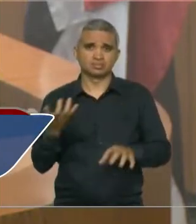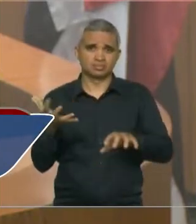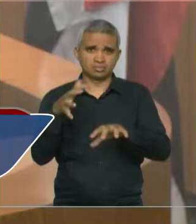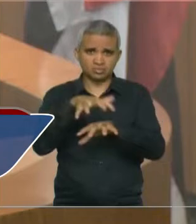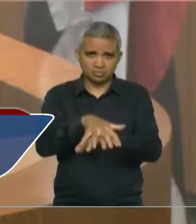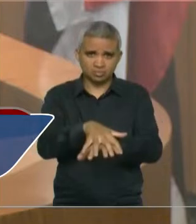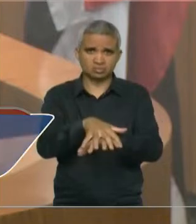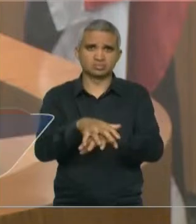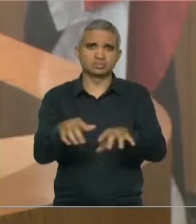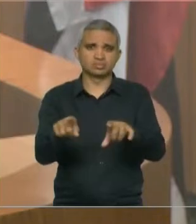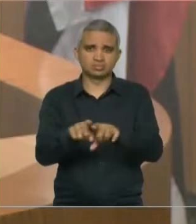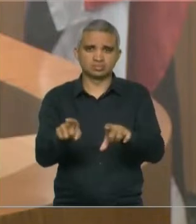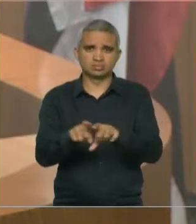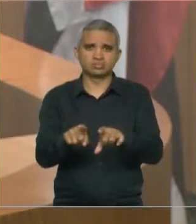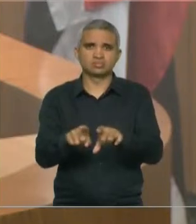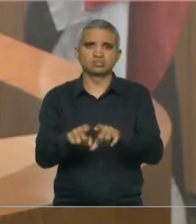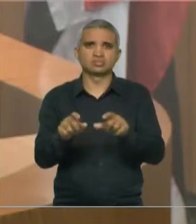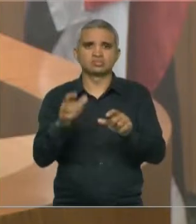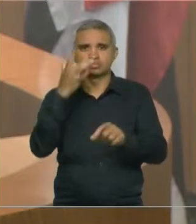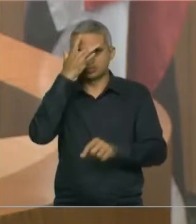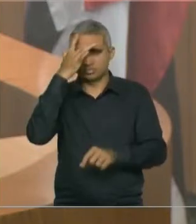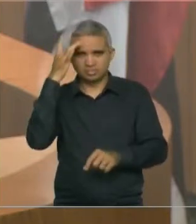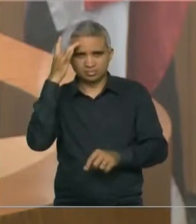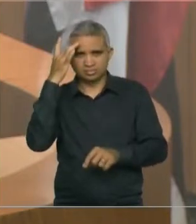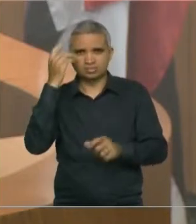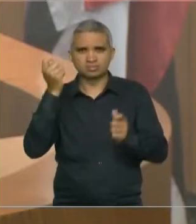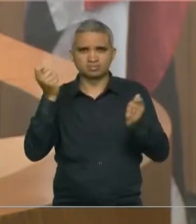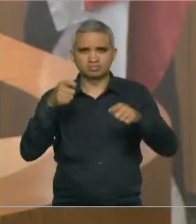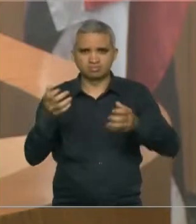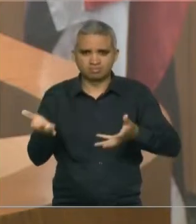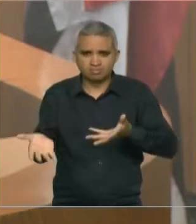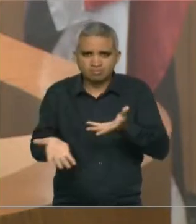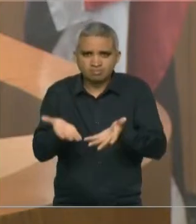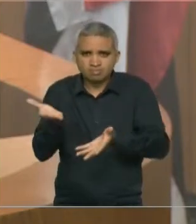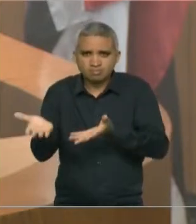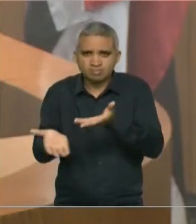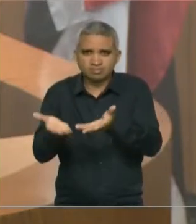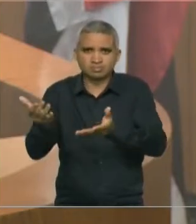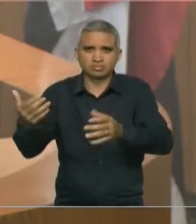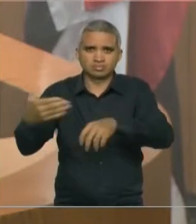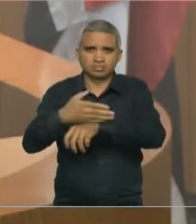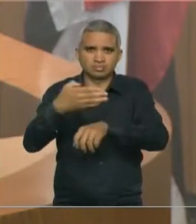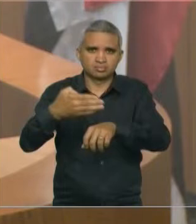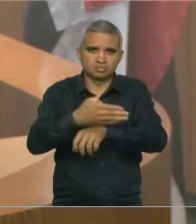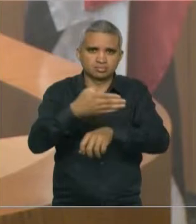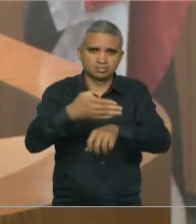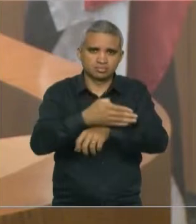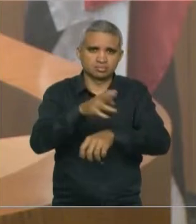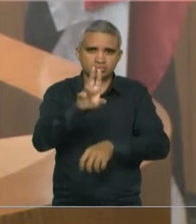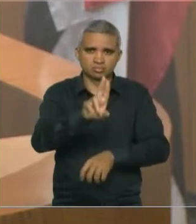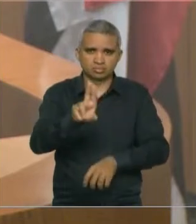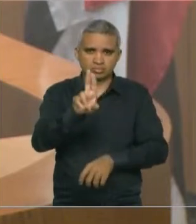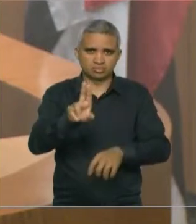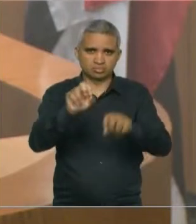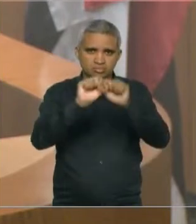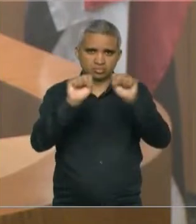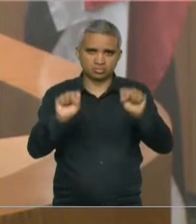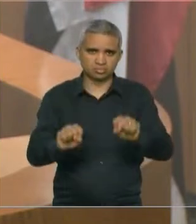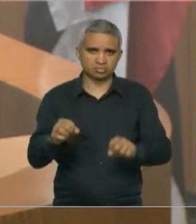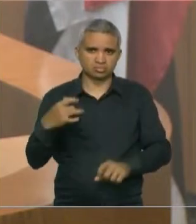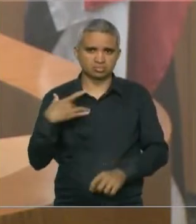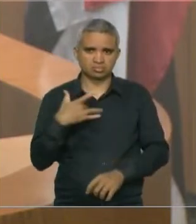pessoas da forma integral que a Carta Constitucional e as leis que se sucederam, elas impõem